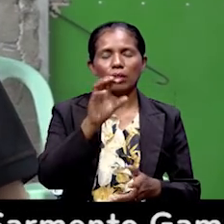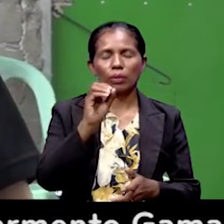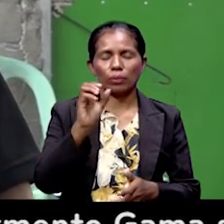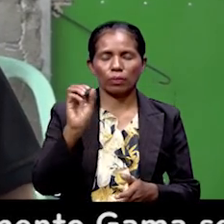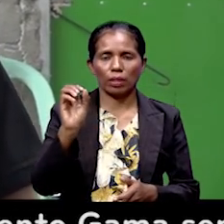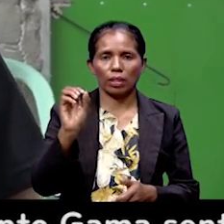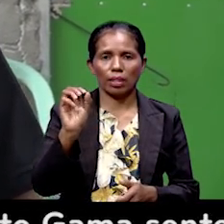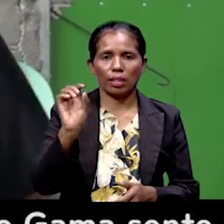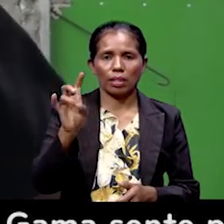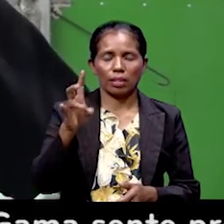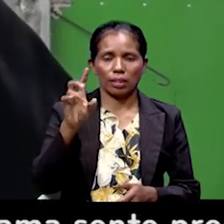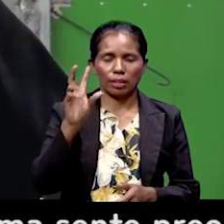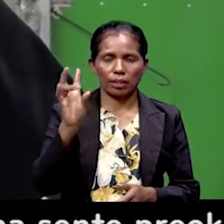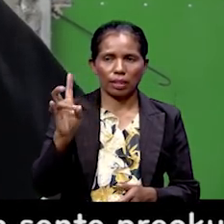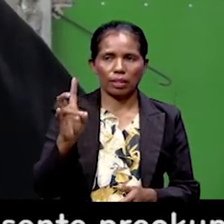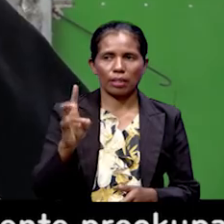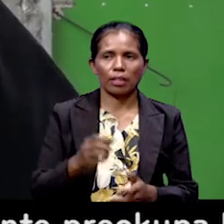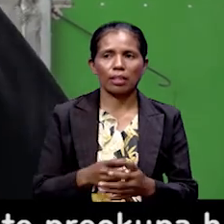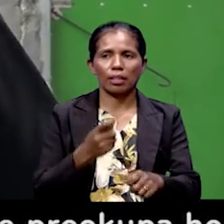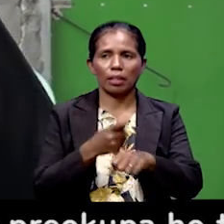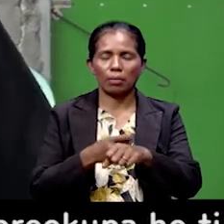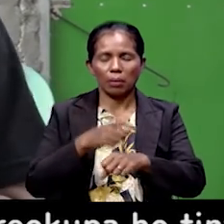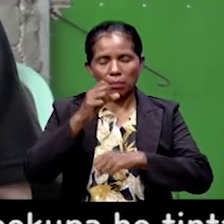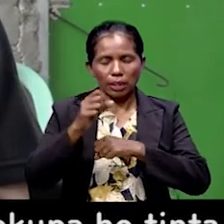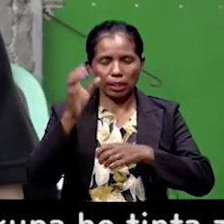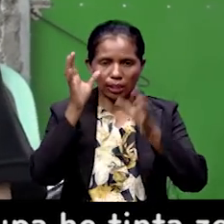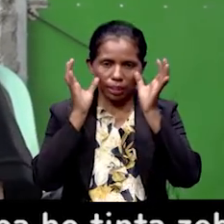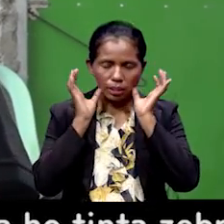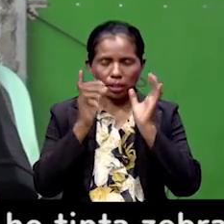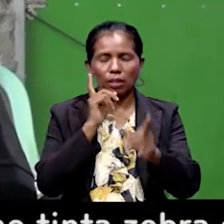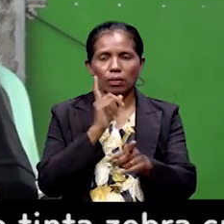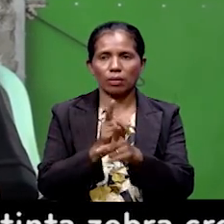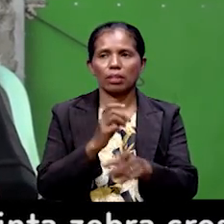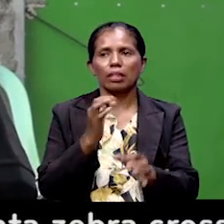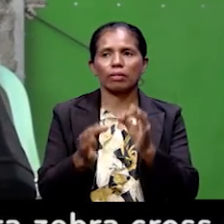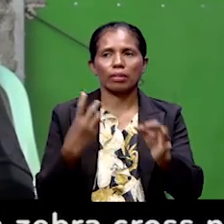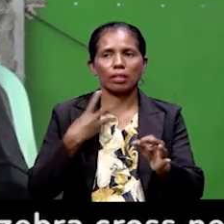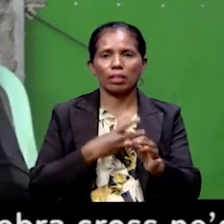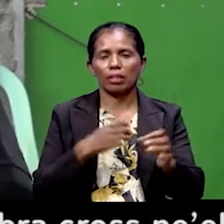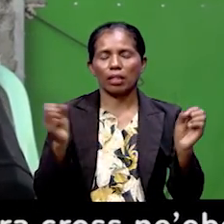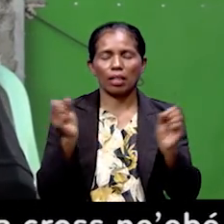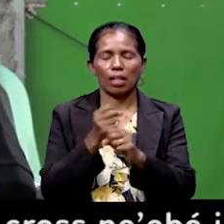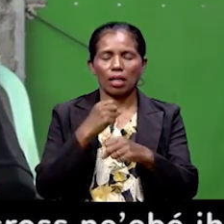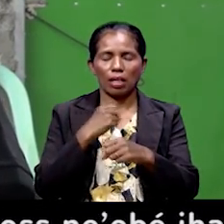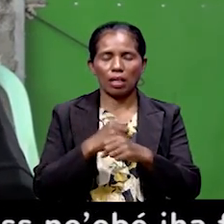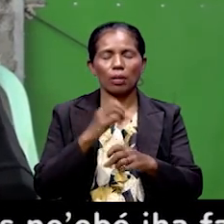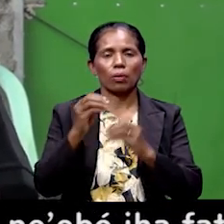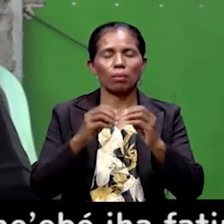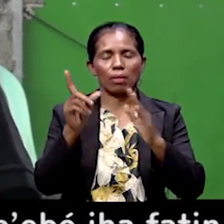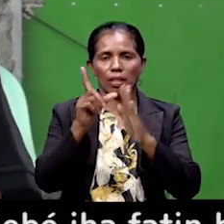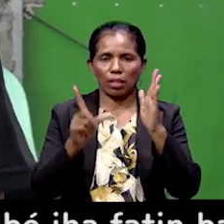2007, período de Bema, que é triste, liu, quando terá se clarado o cumprimento da Constituição de